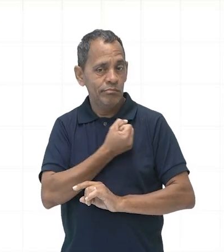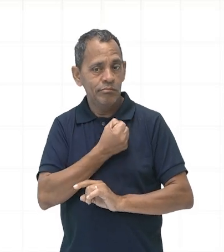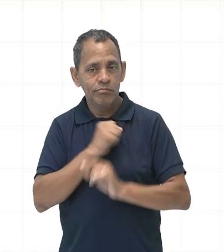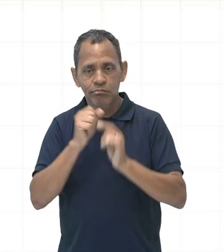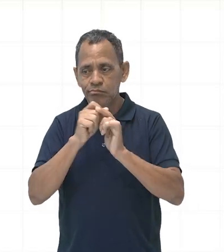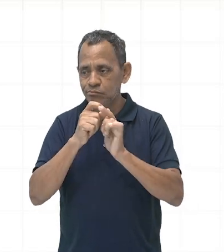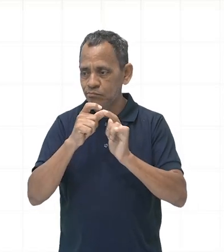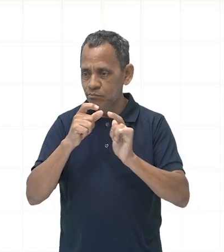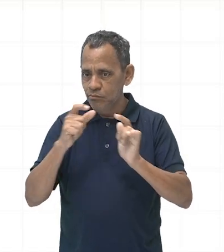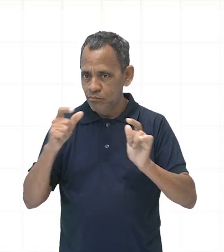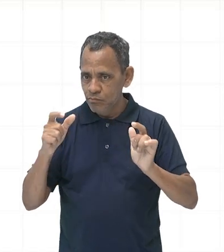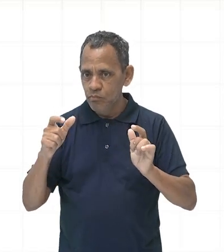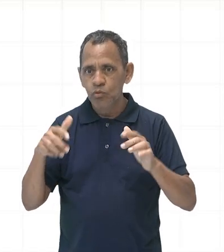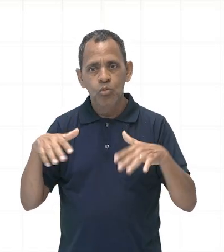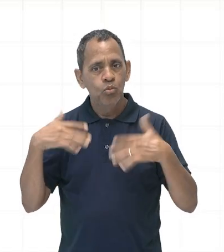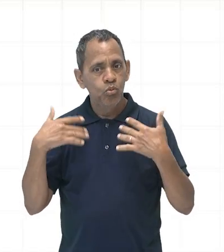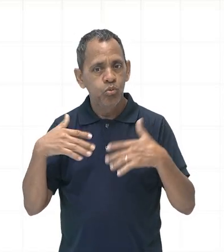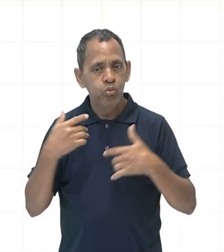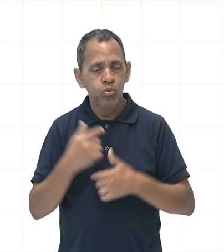ter?